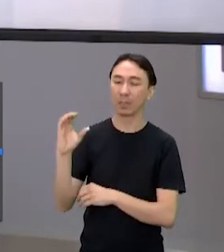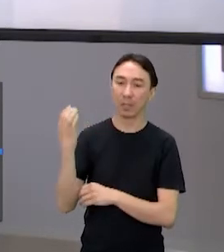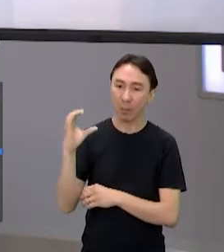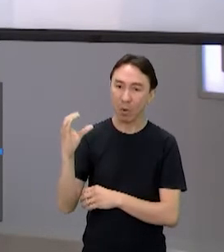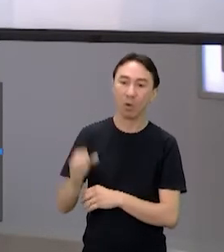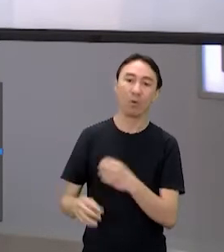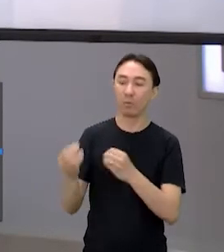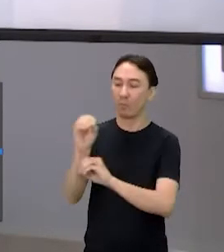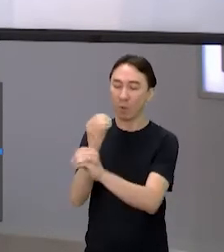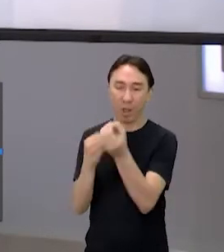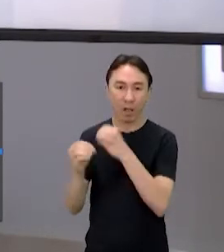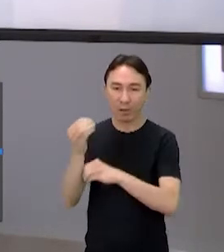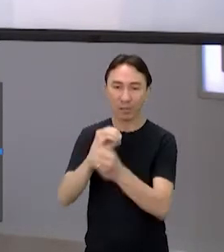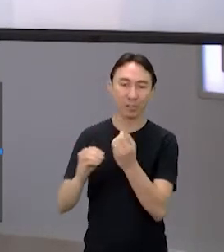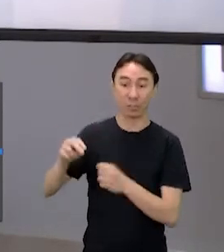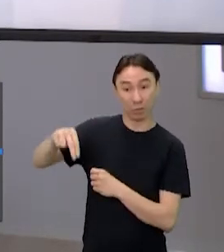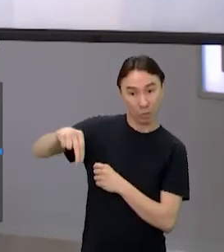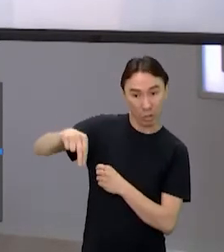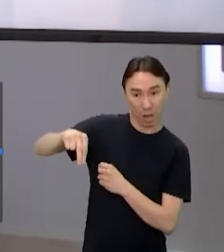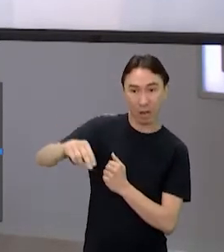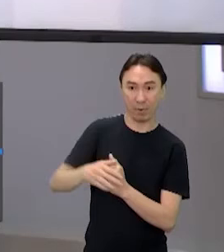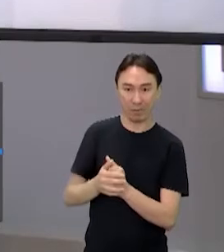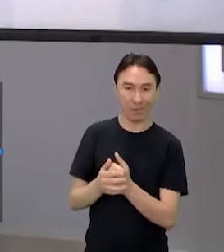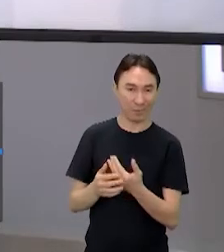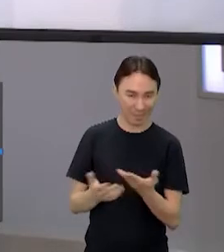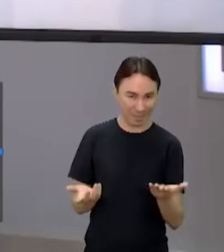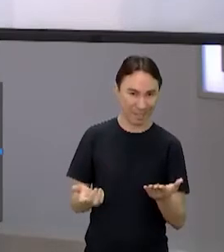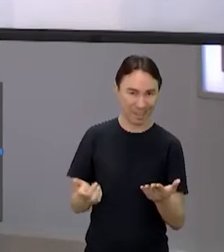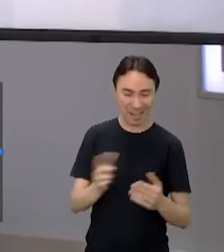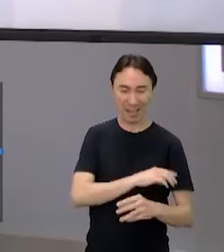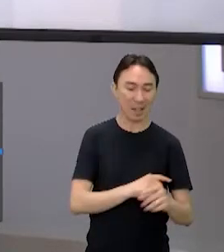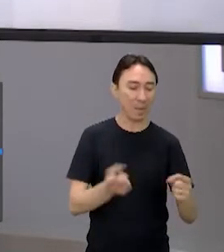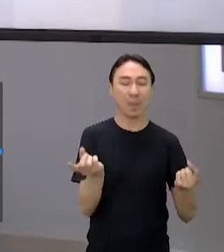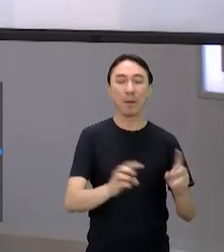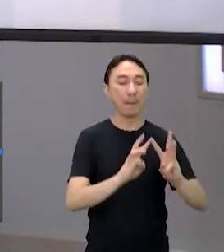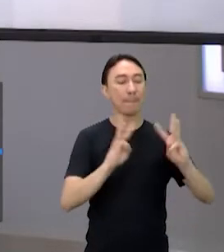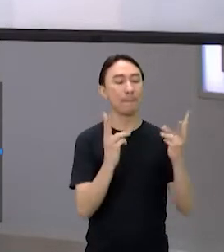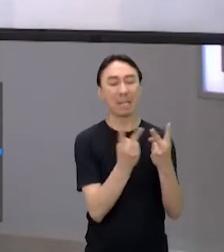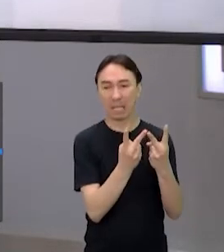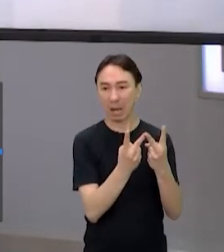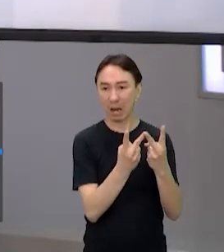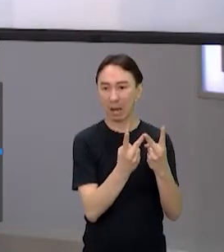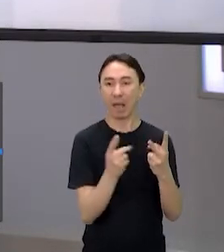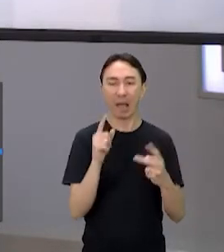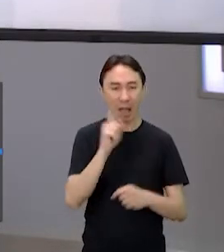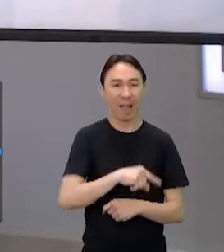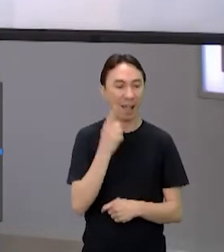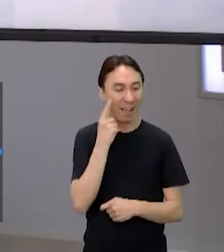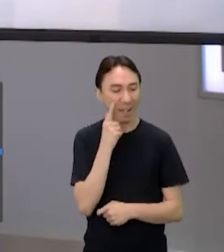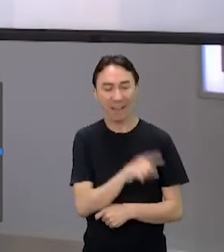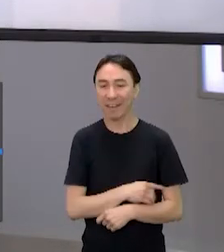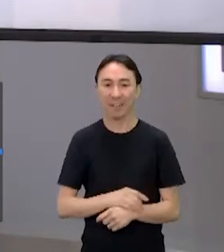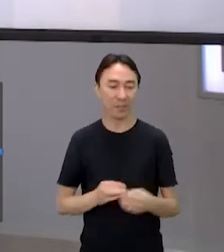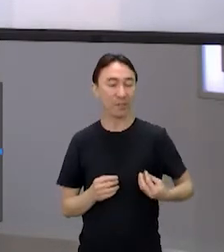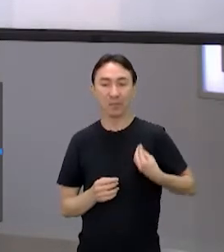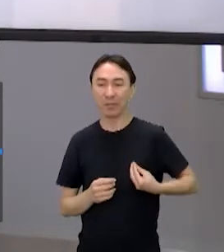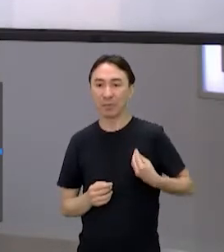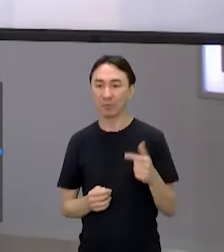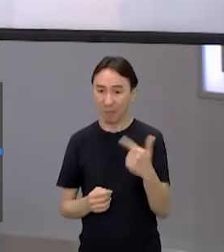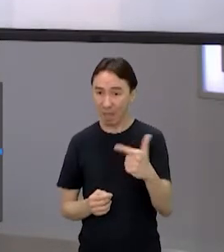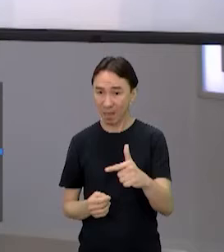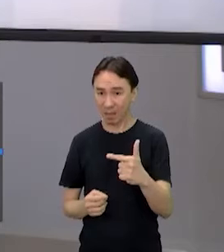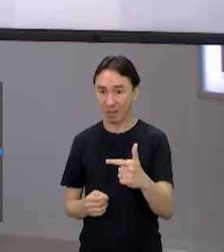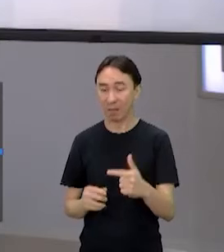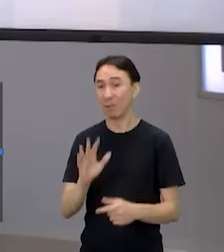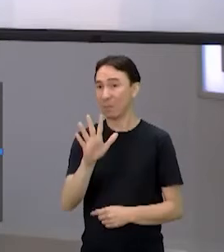E aí, essa matéria inanimada não seria bem uma matéria inanimada, mas seria, na verdade, os componentes que hoje em dia a